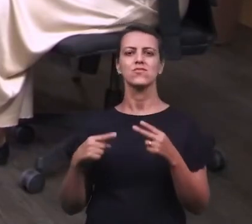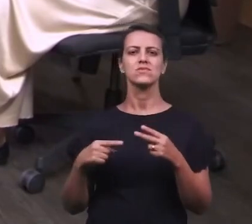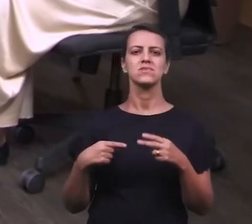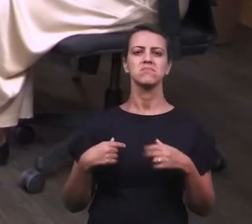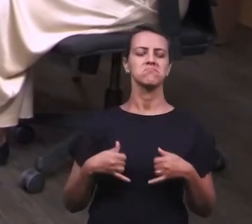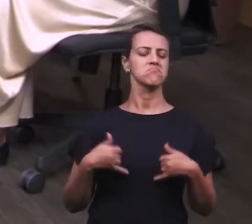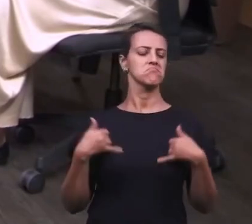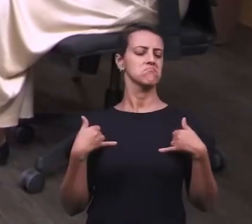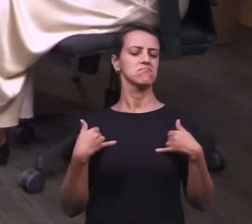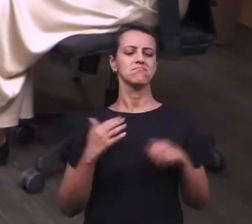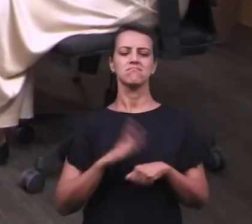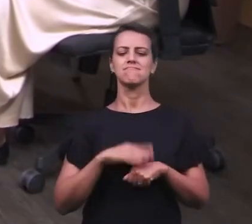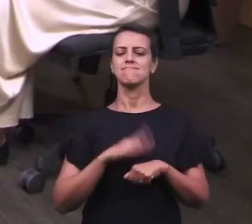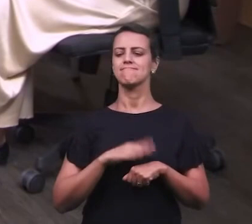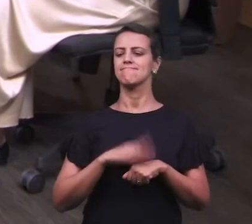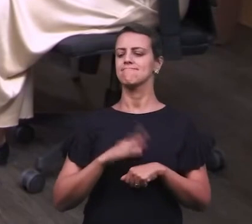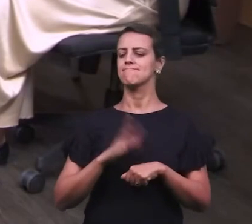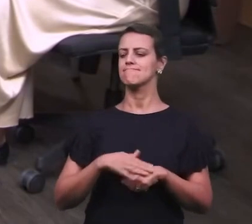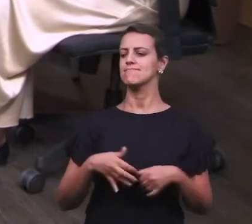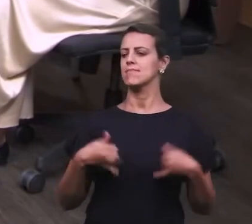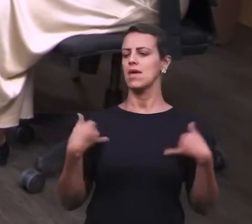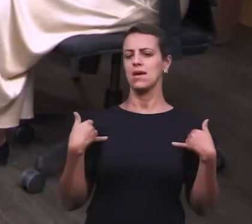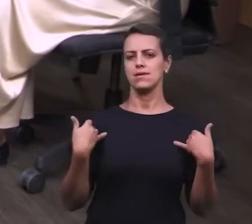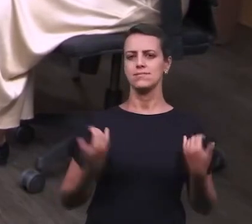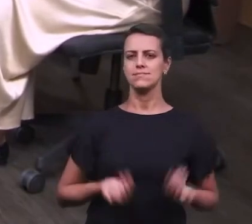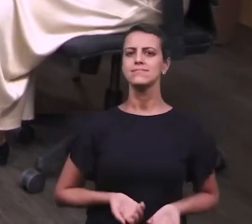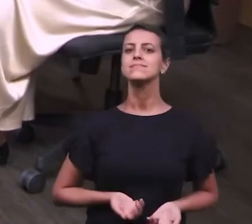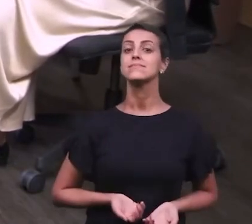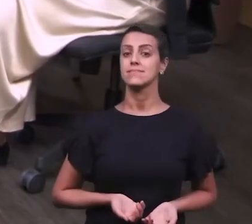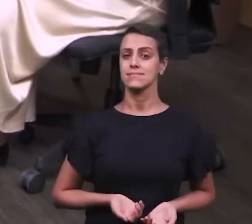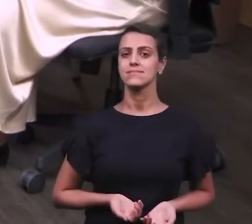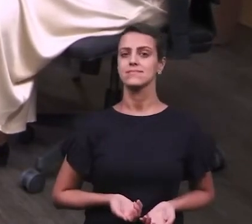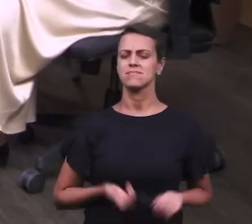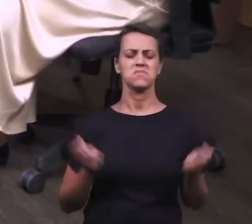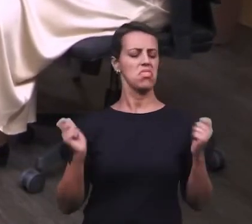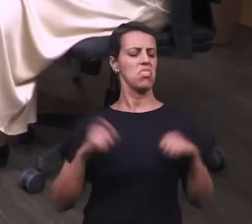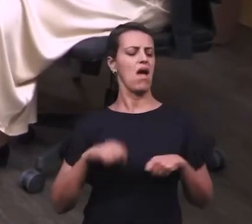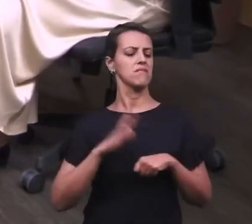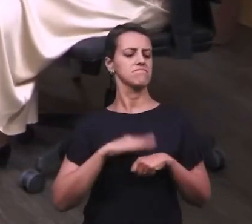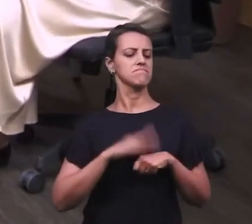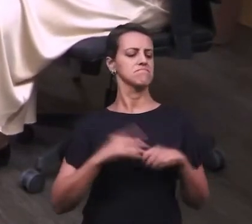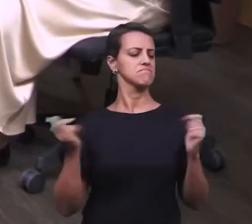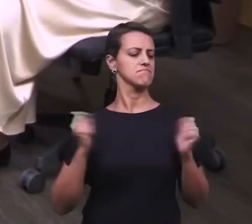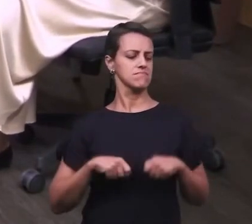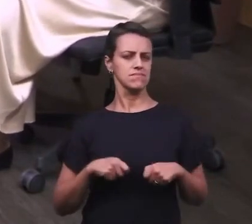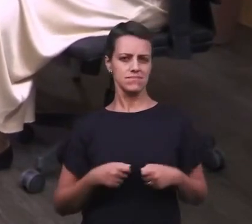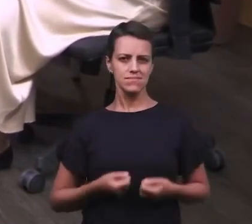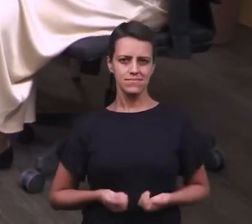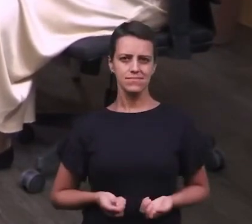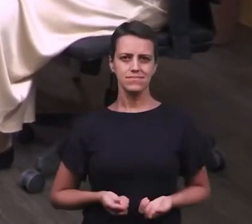recentemente, a gente, num outro programa, né, falando sobre